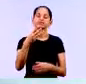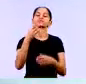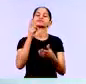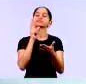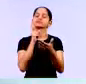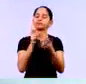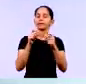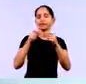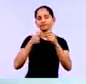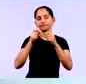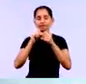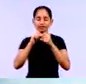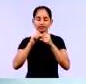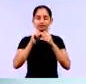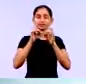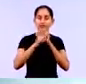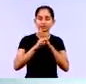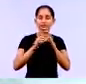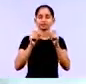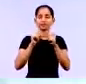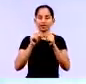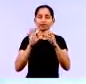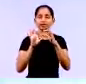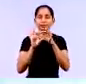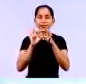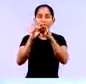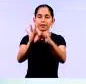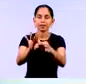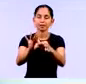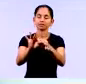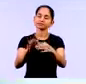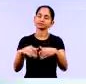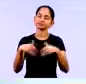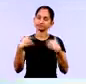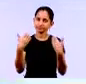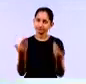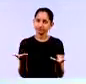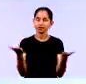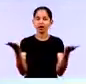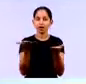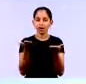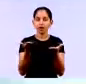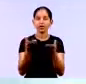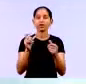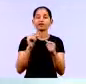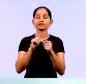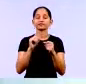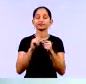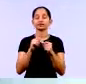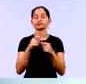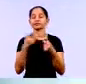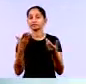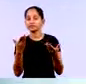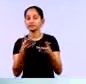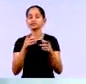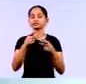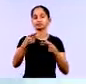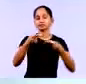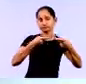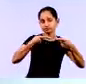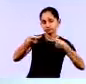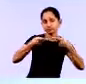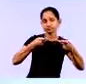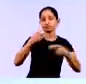nessas peças. Tranquilos? Então, nós vamos estabelecer agora o custo de produção